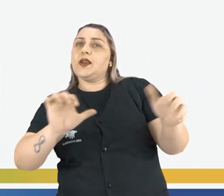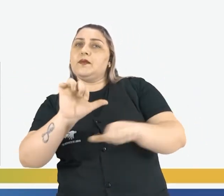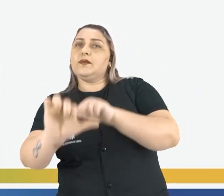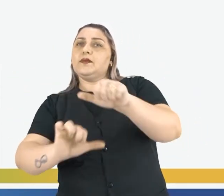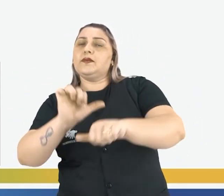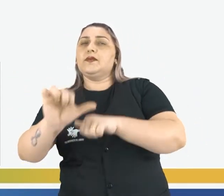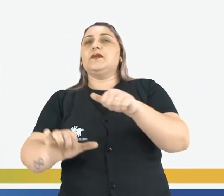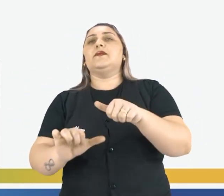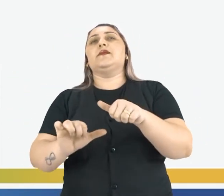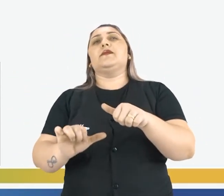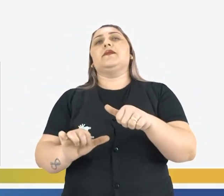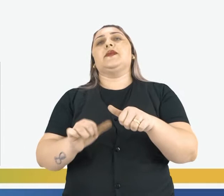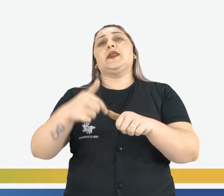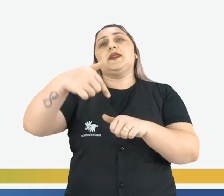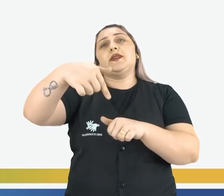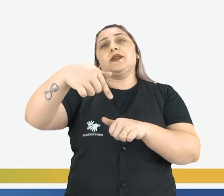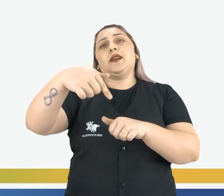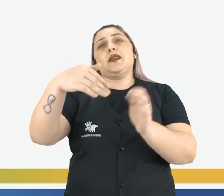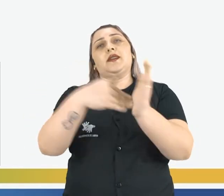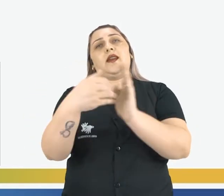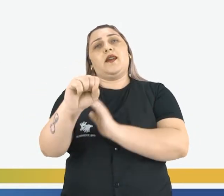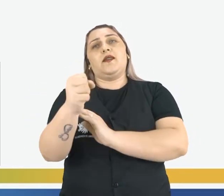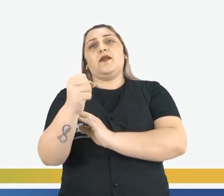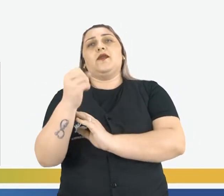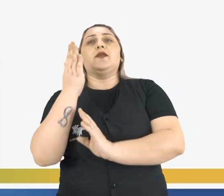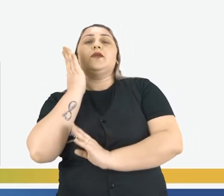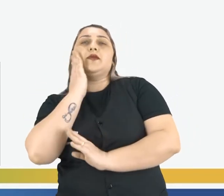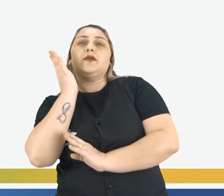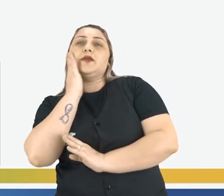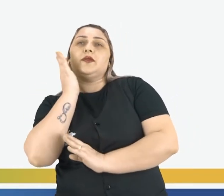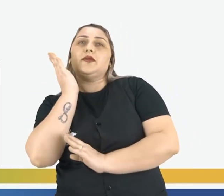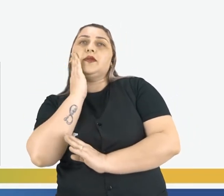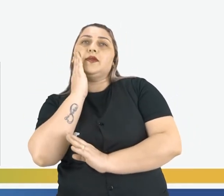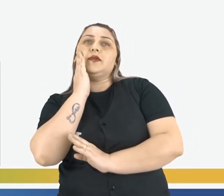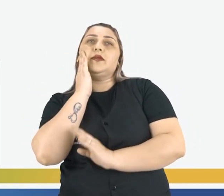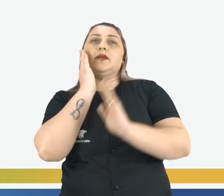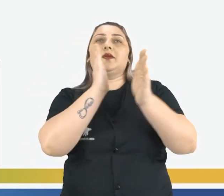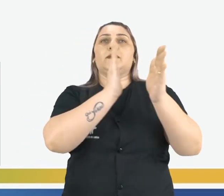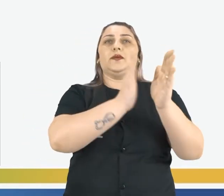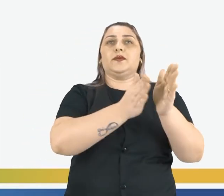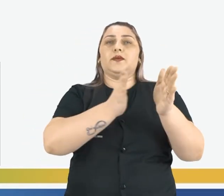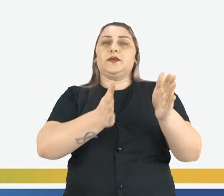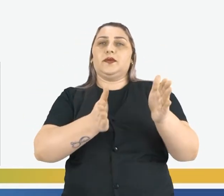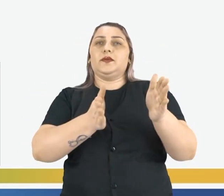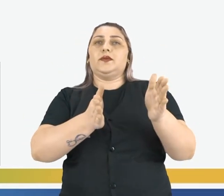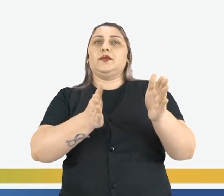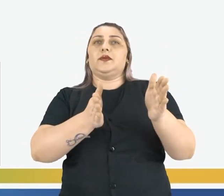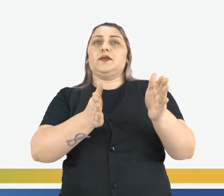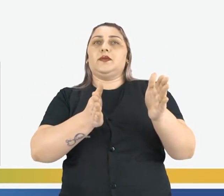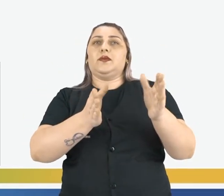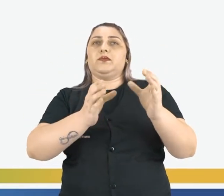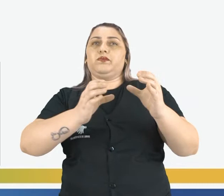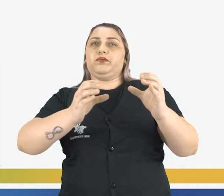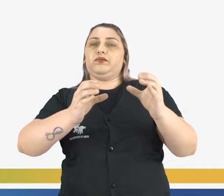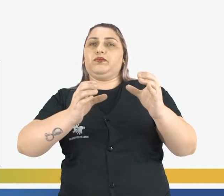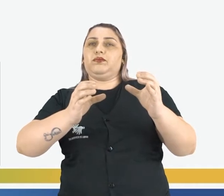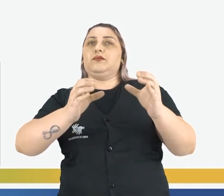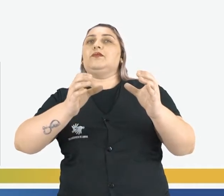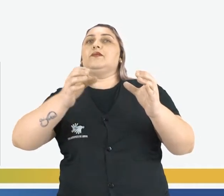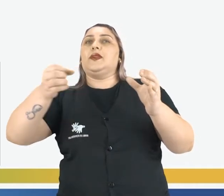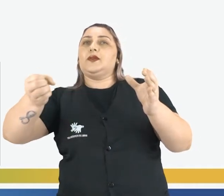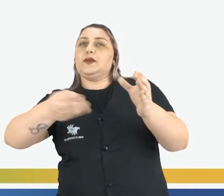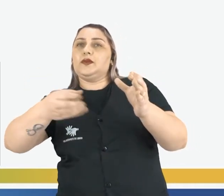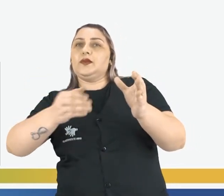para outra, geralmente dura 7 a 8 dias. Da crescente para cheia, da cheia para minguante, da minguante para